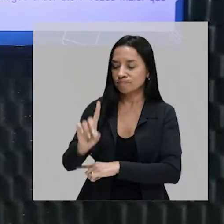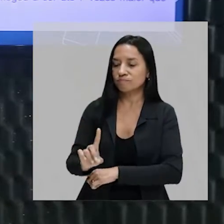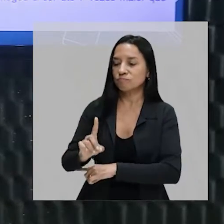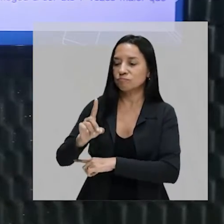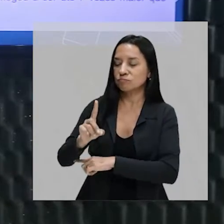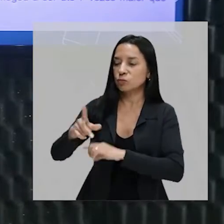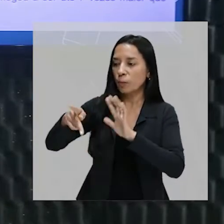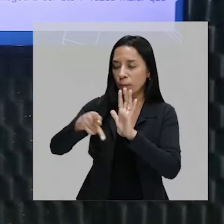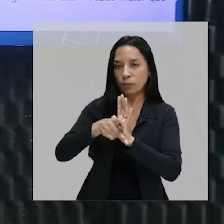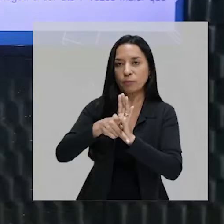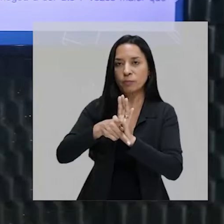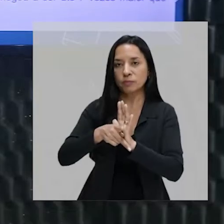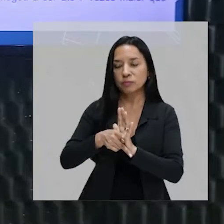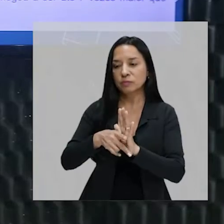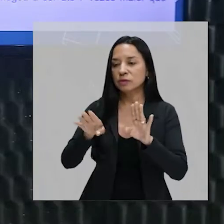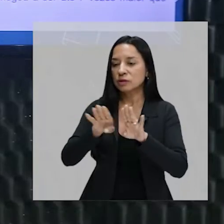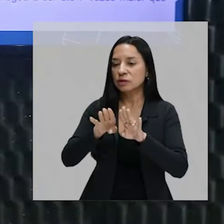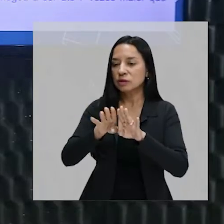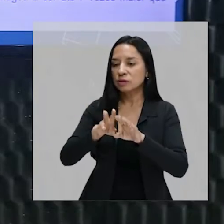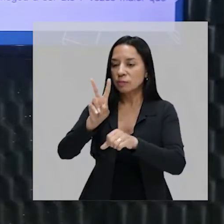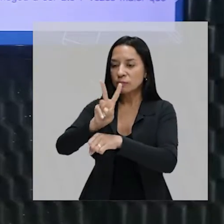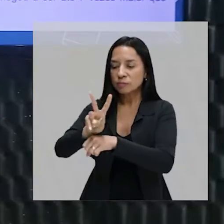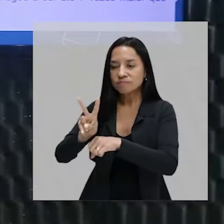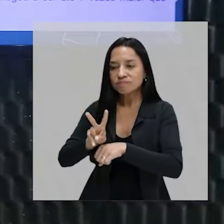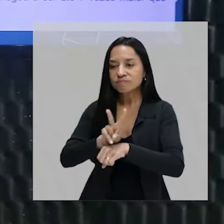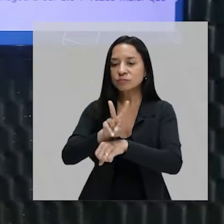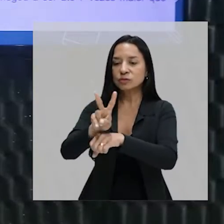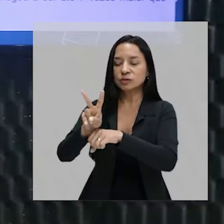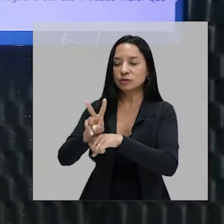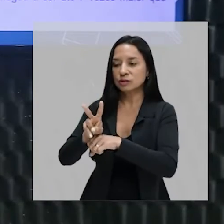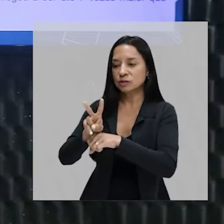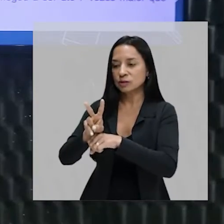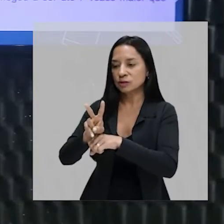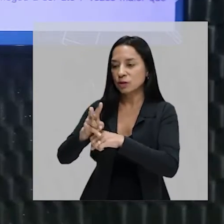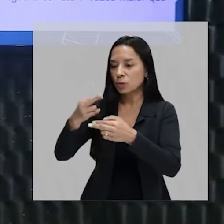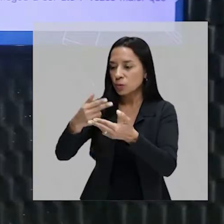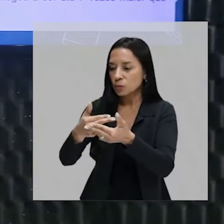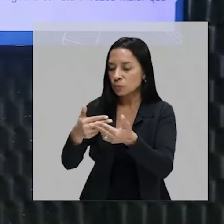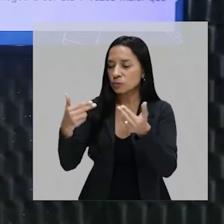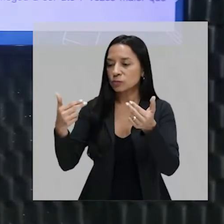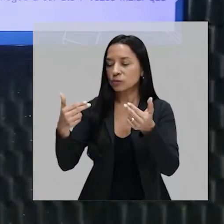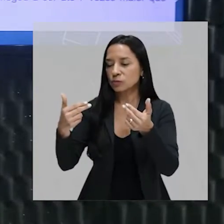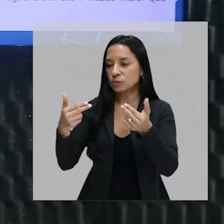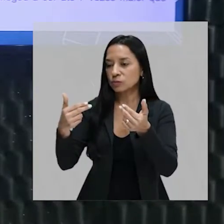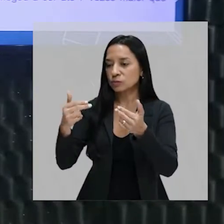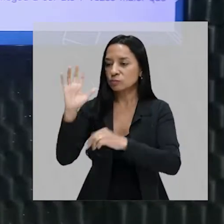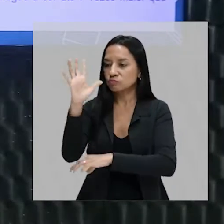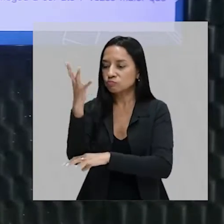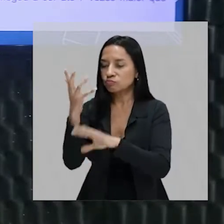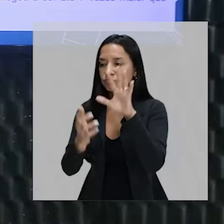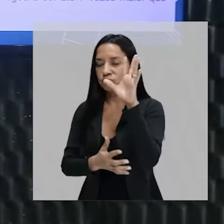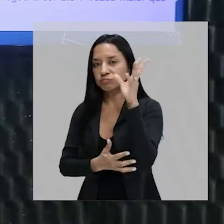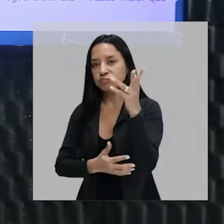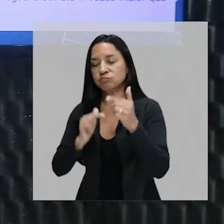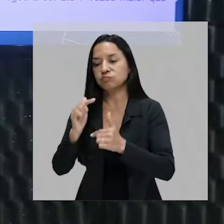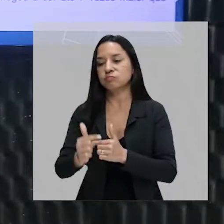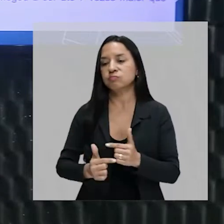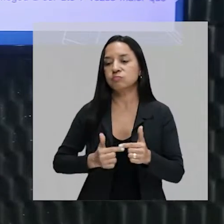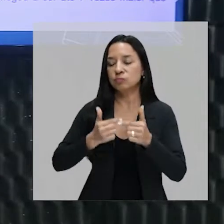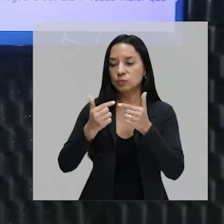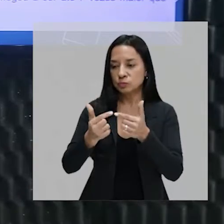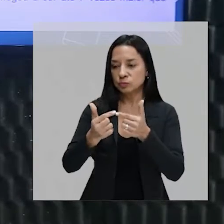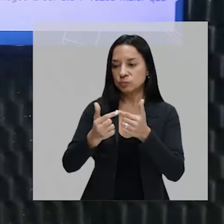e acima de tudo pela preservação dos seus recursos naturais EA luta